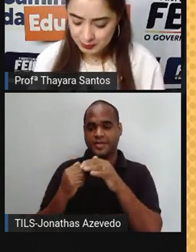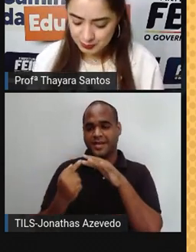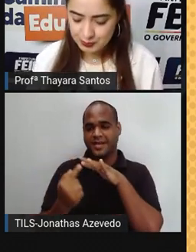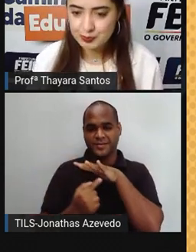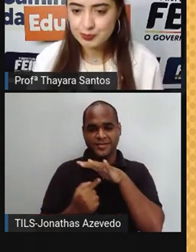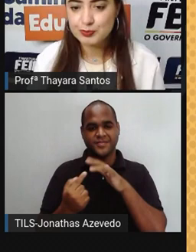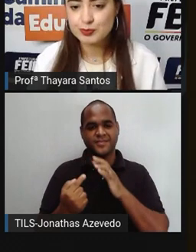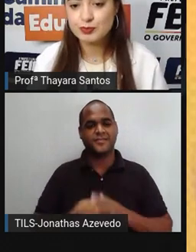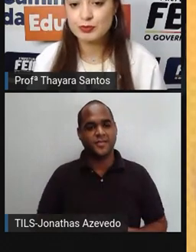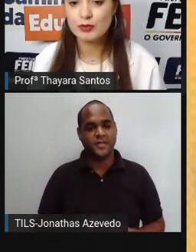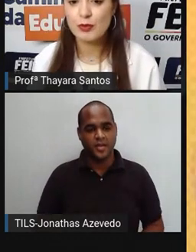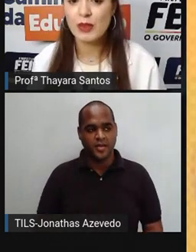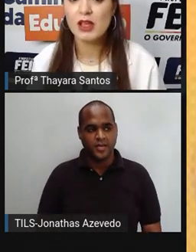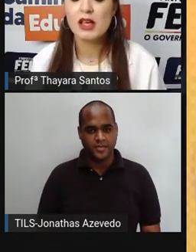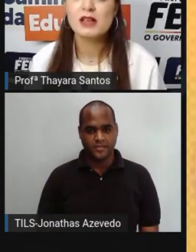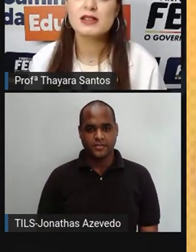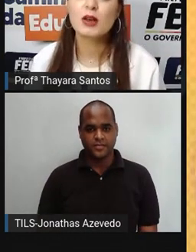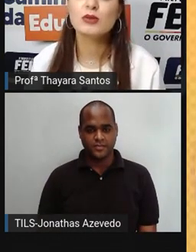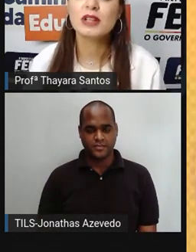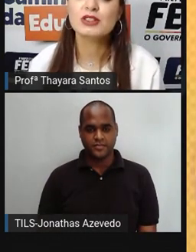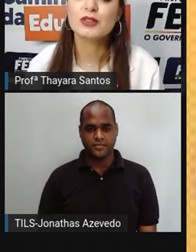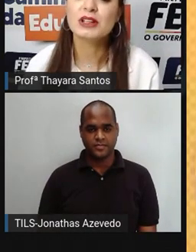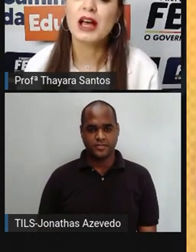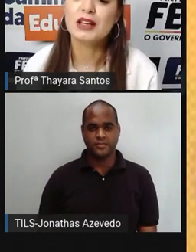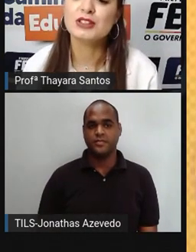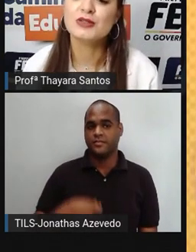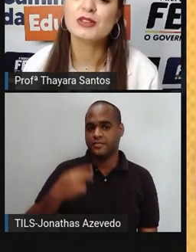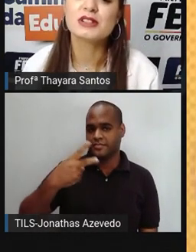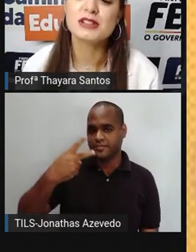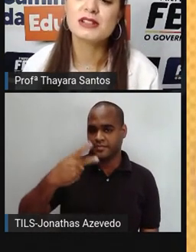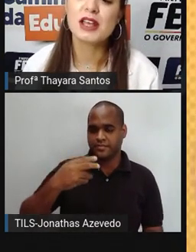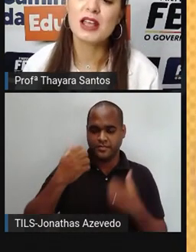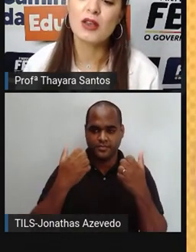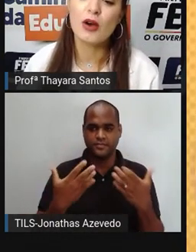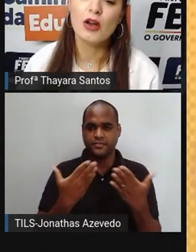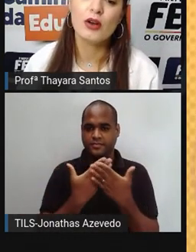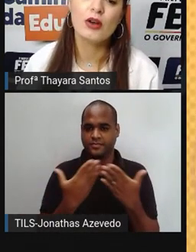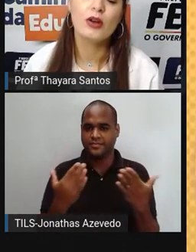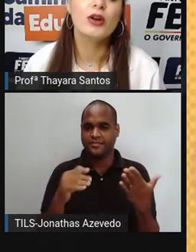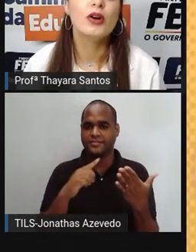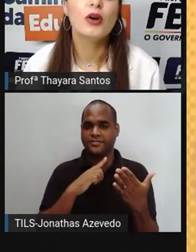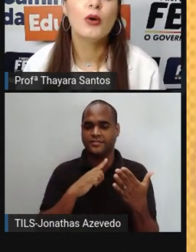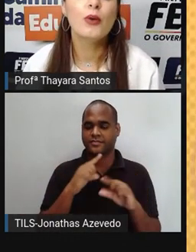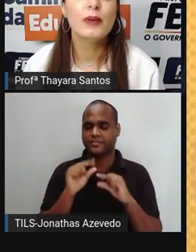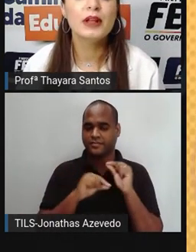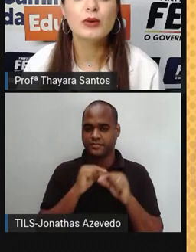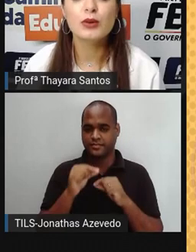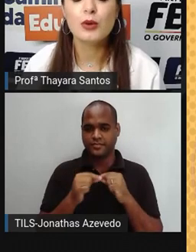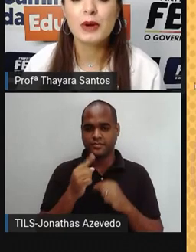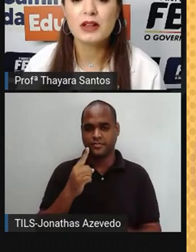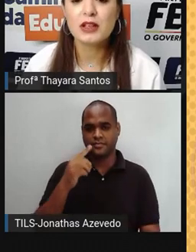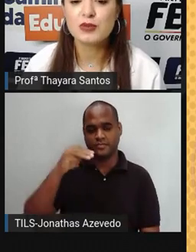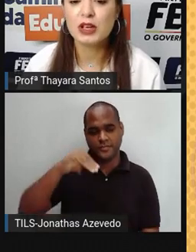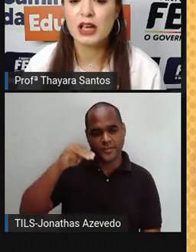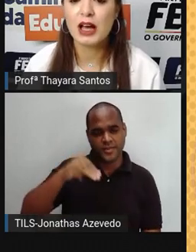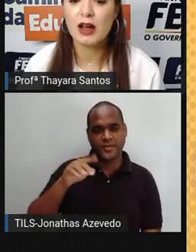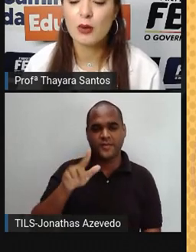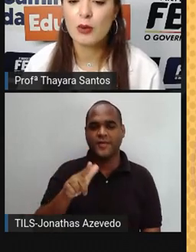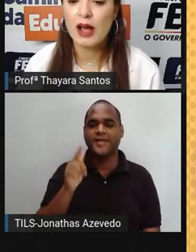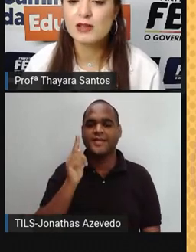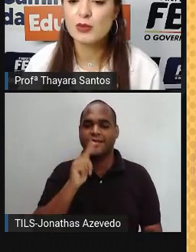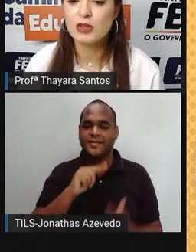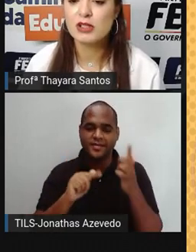gasoso a segunda atividade vocês tem ó um minuto para